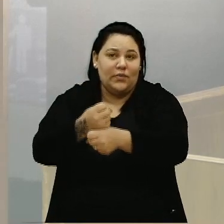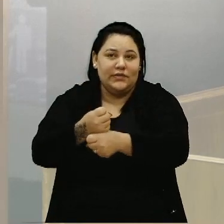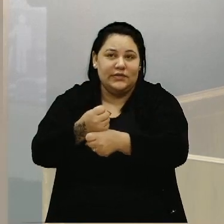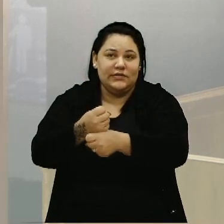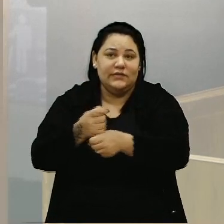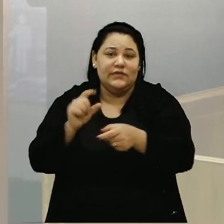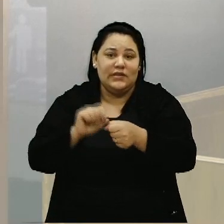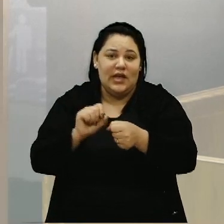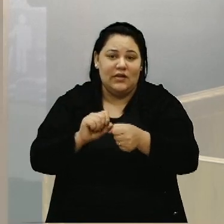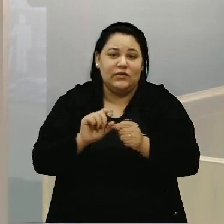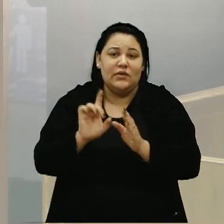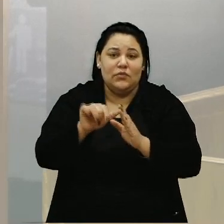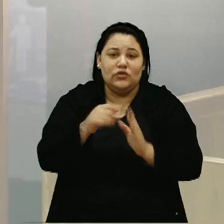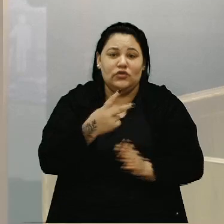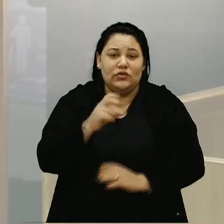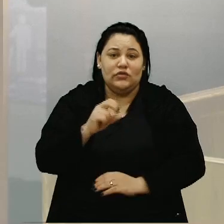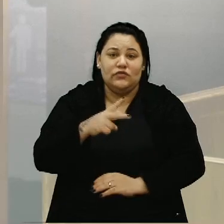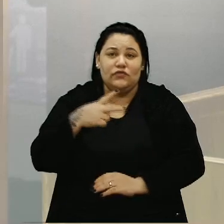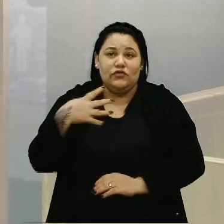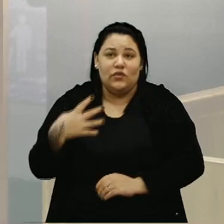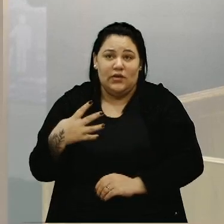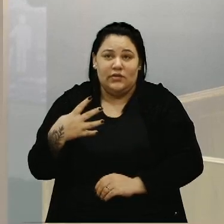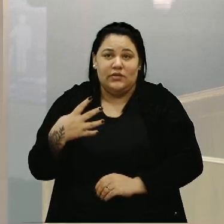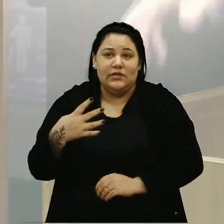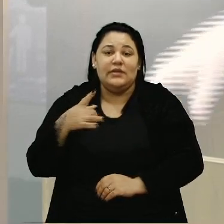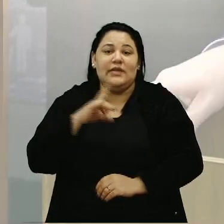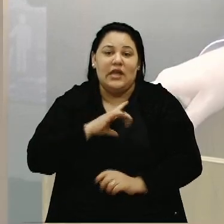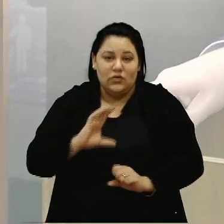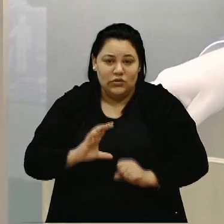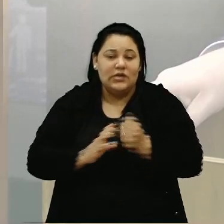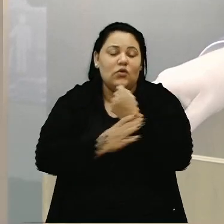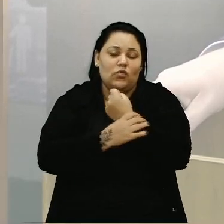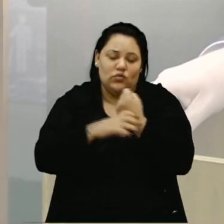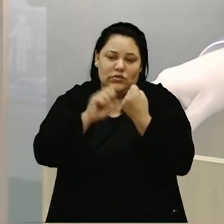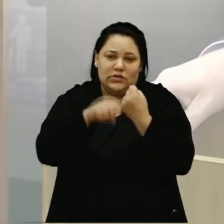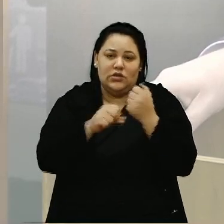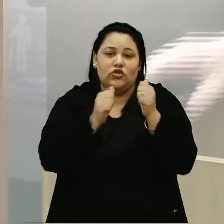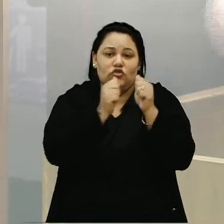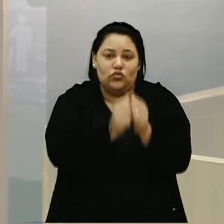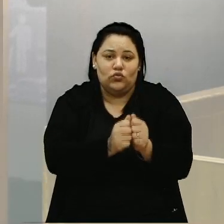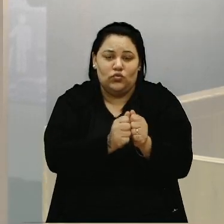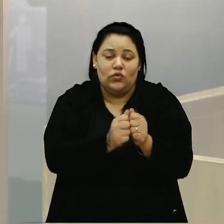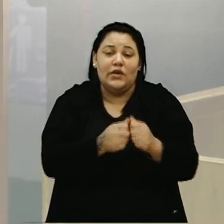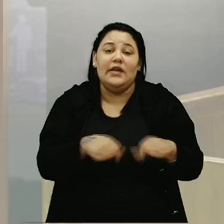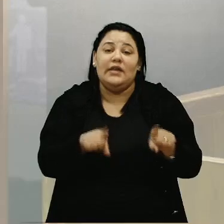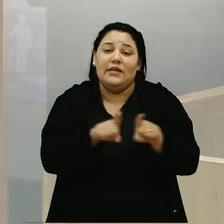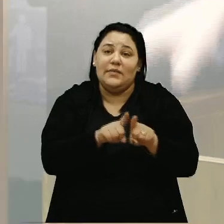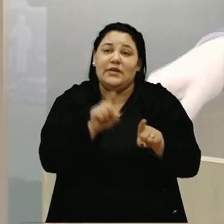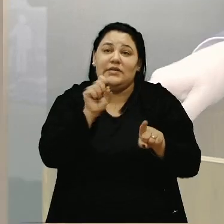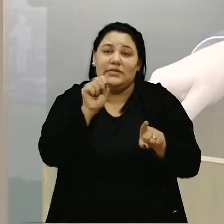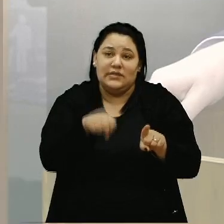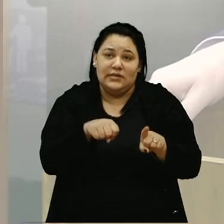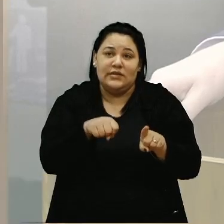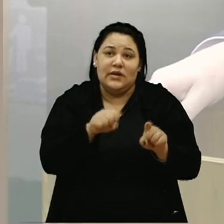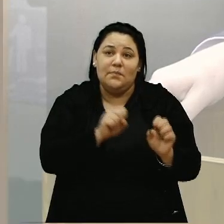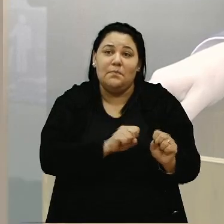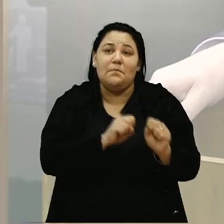partir de 2024 contemplam seguros e, sim,